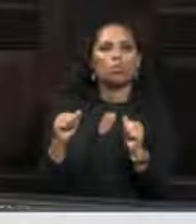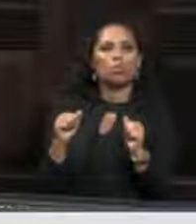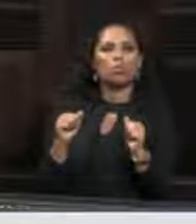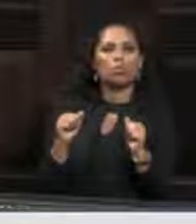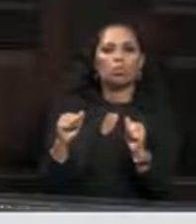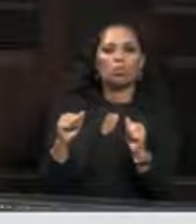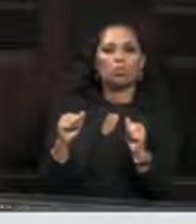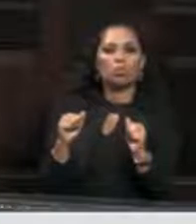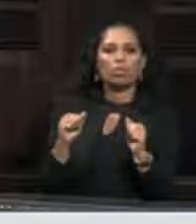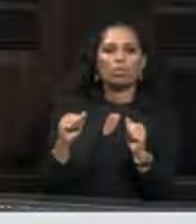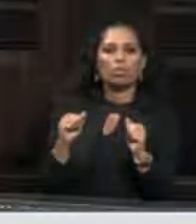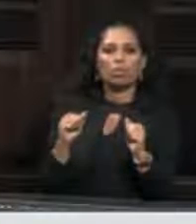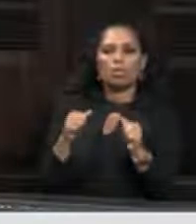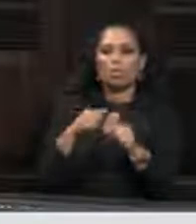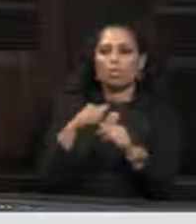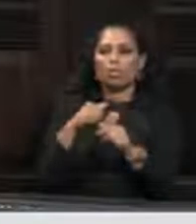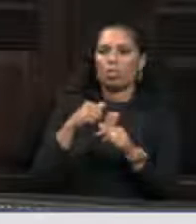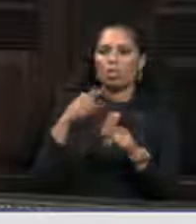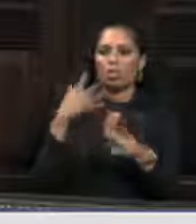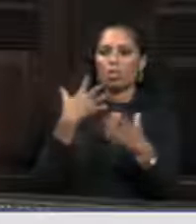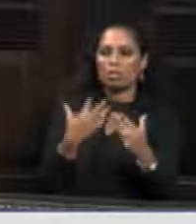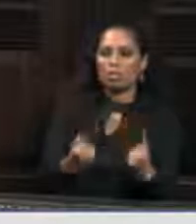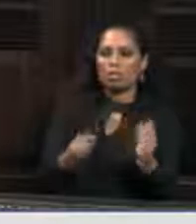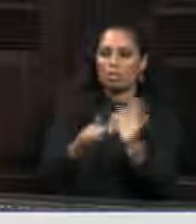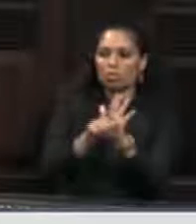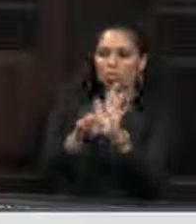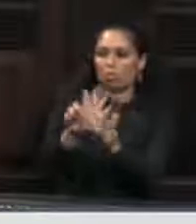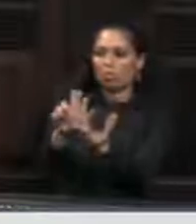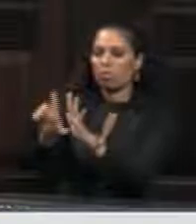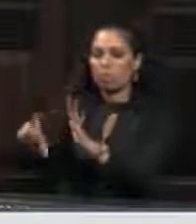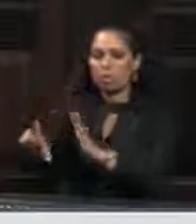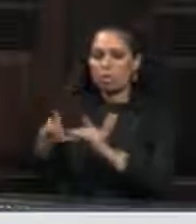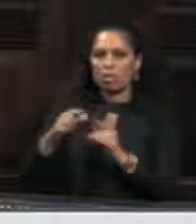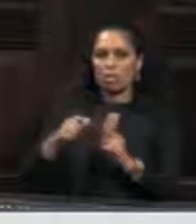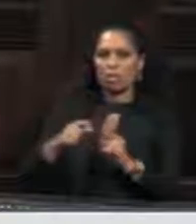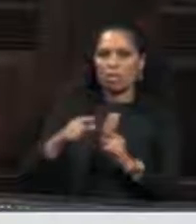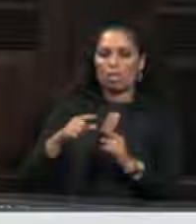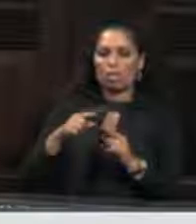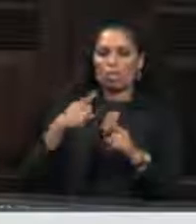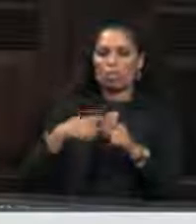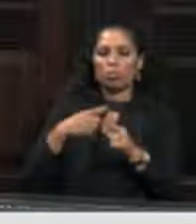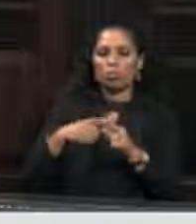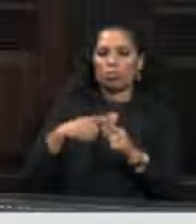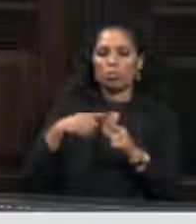esse tipo de proposta, uma proposta eivada de